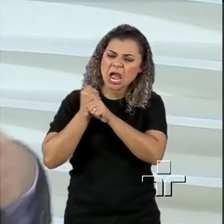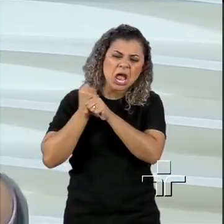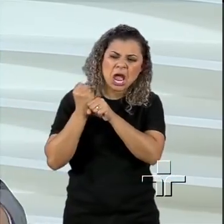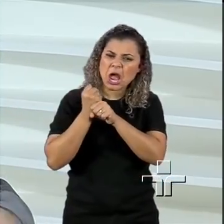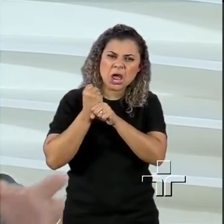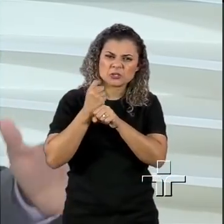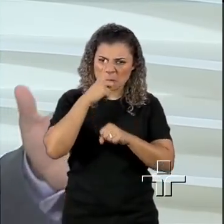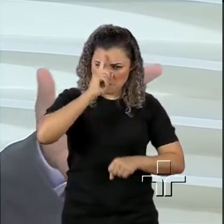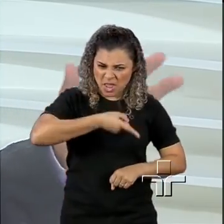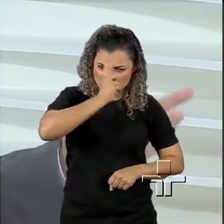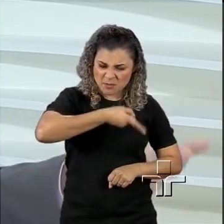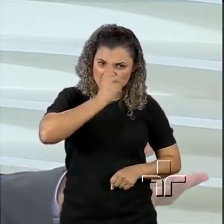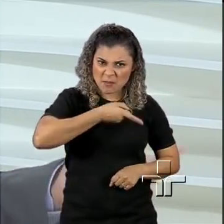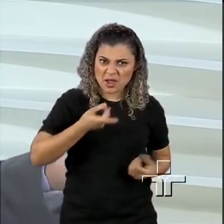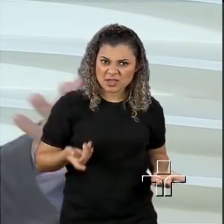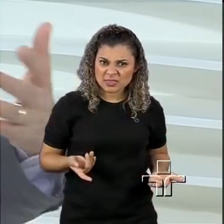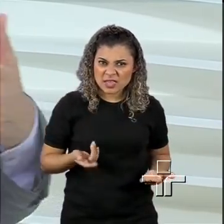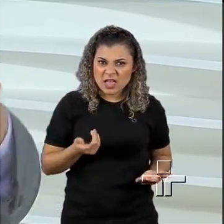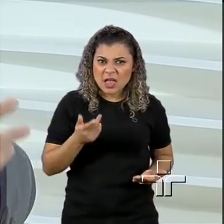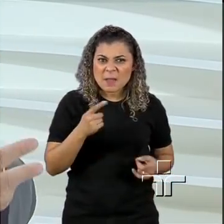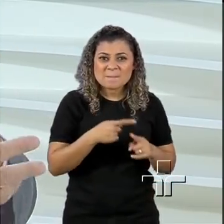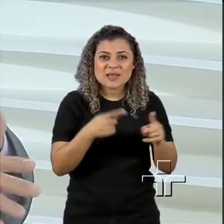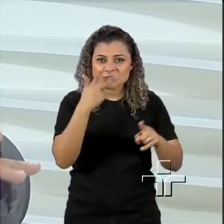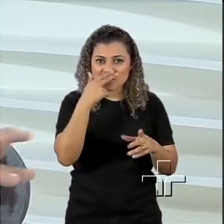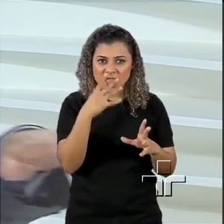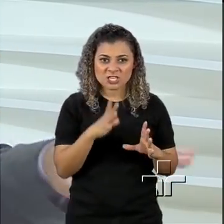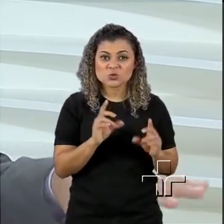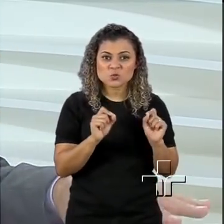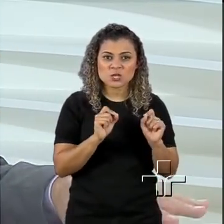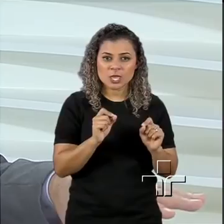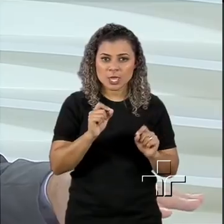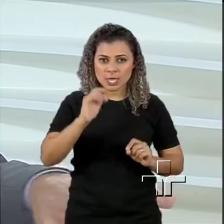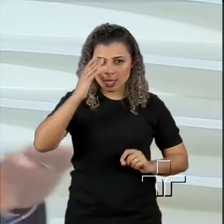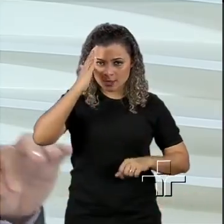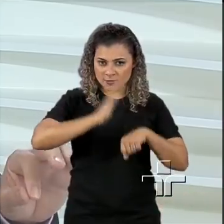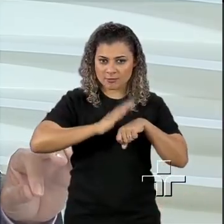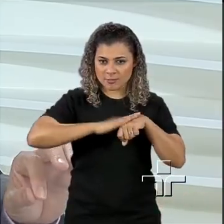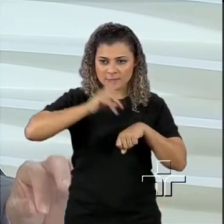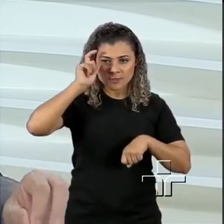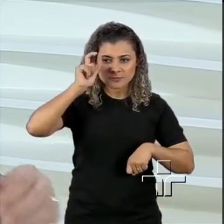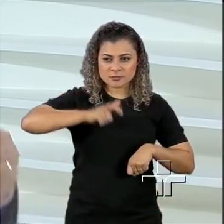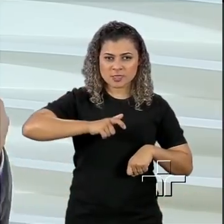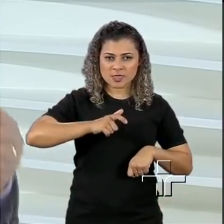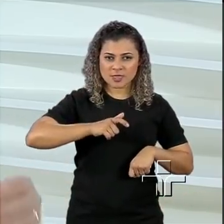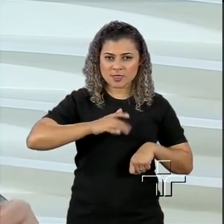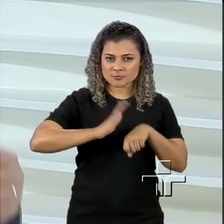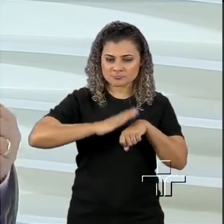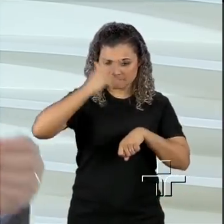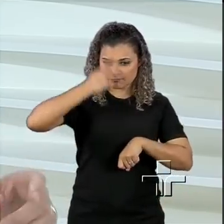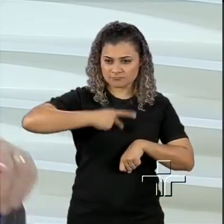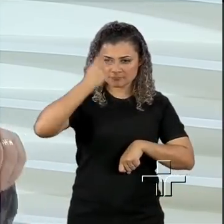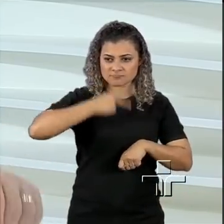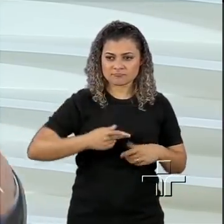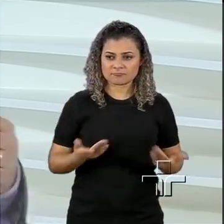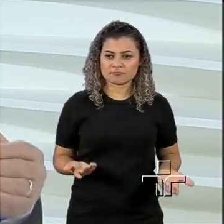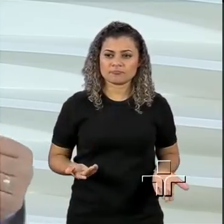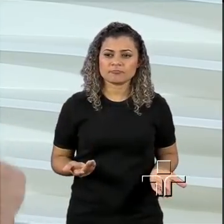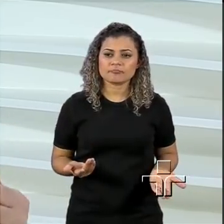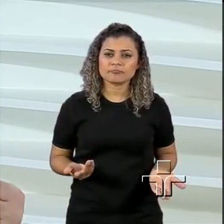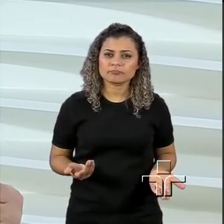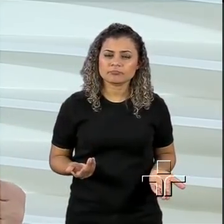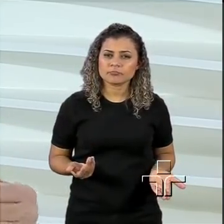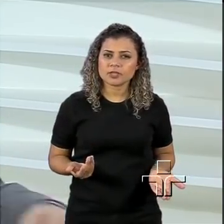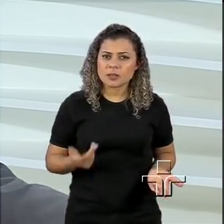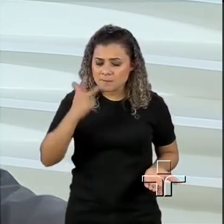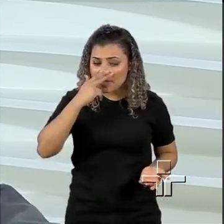acostumando, mal acostumados, foi entrelaçando o interesse público e o interesse privado. Ou seja, os fiscais da Receita do Estado de São Paulo